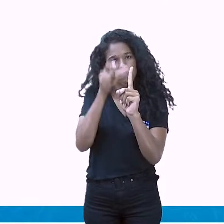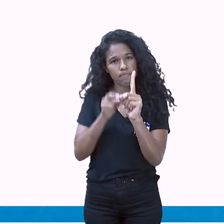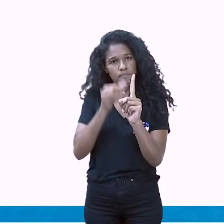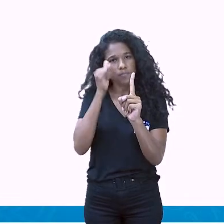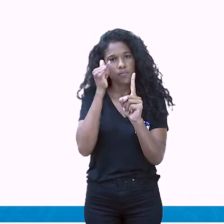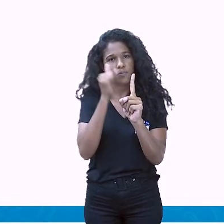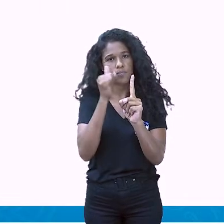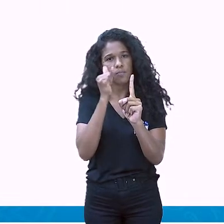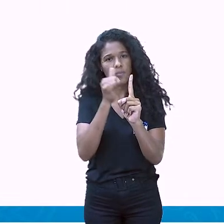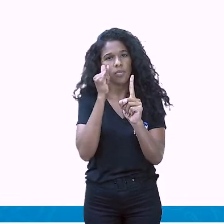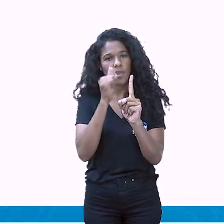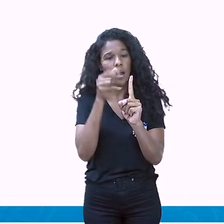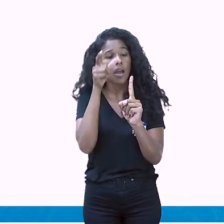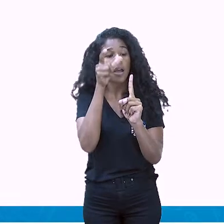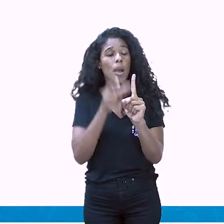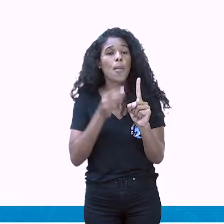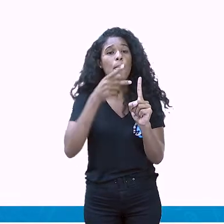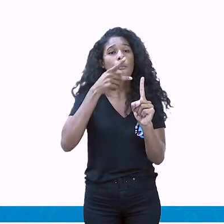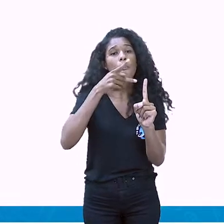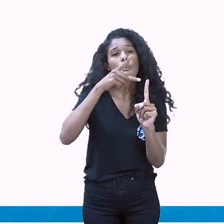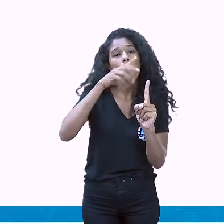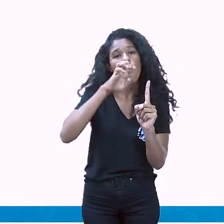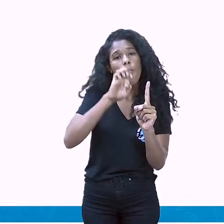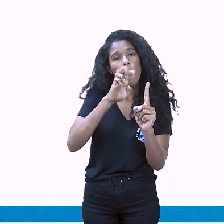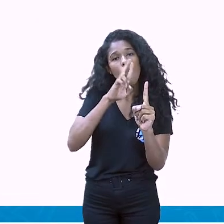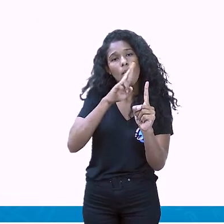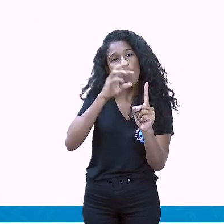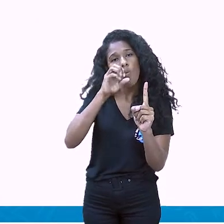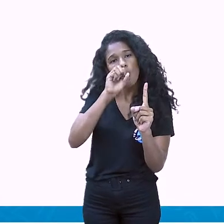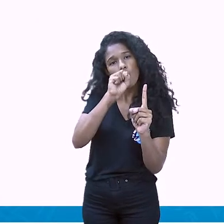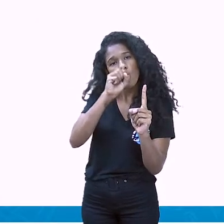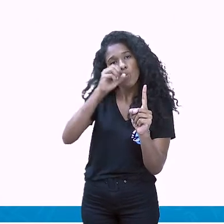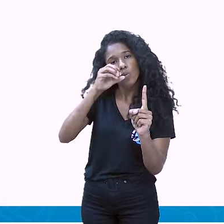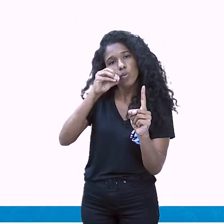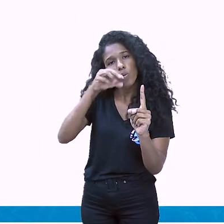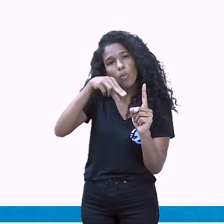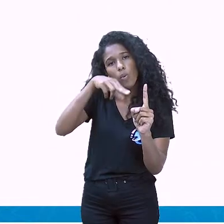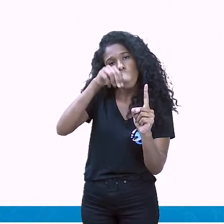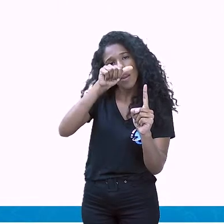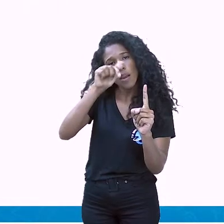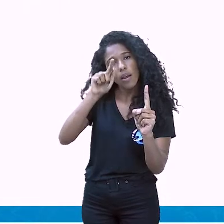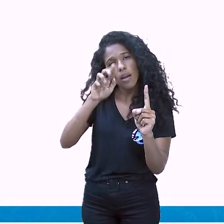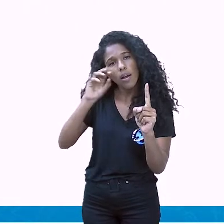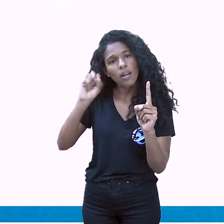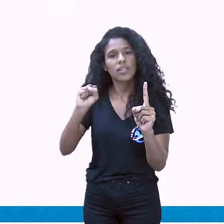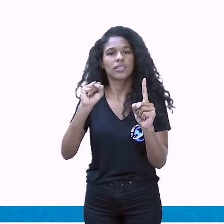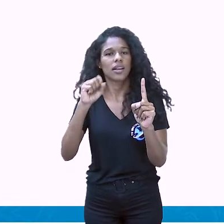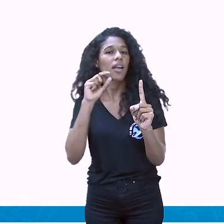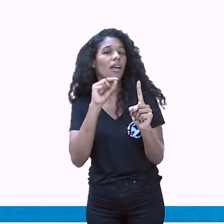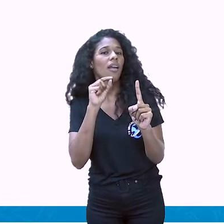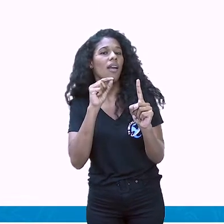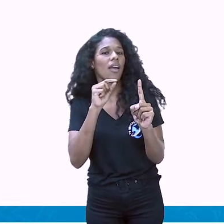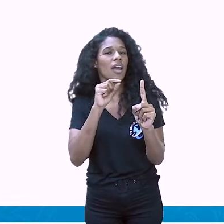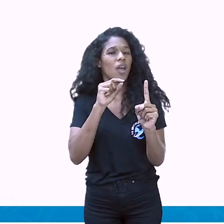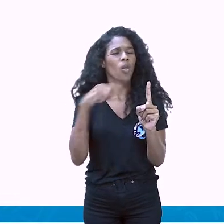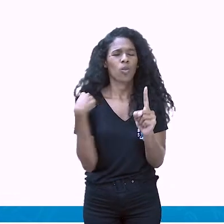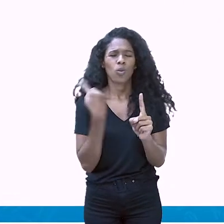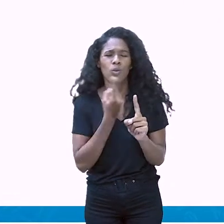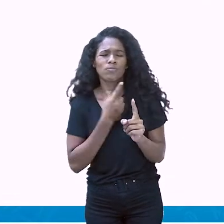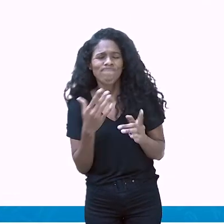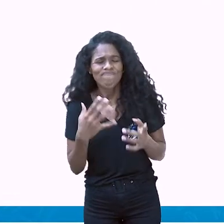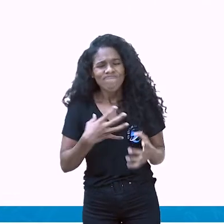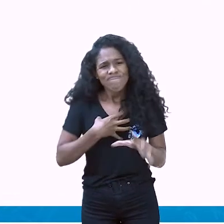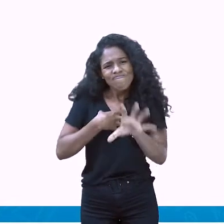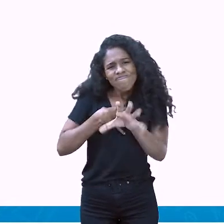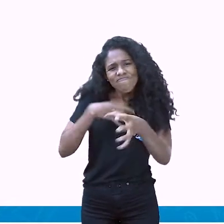São aquelas criaturinhas lindas, né, pessoal? Que a gente se apaixona por elas, não é? A gente chora quando